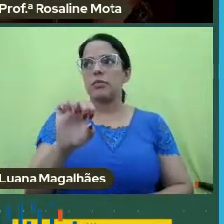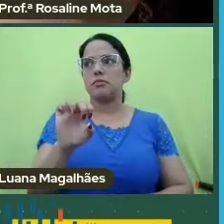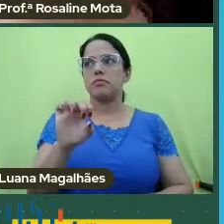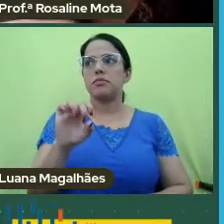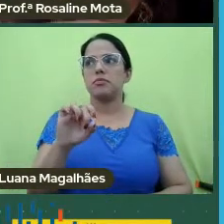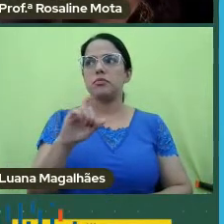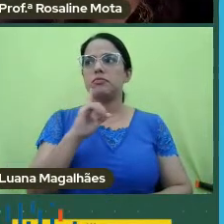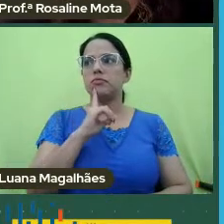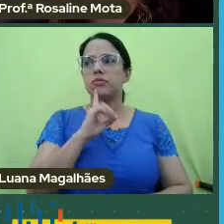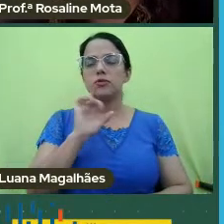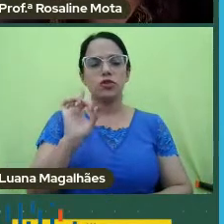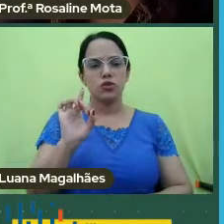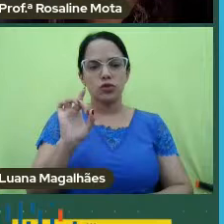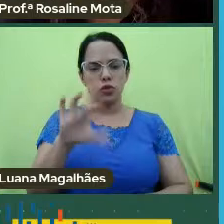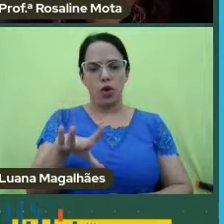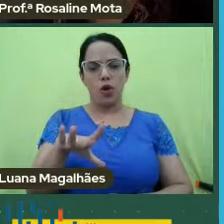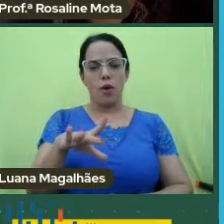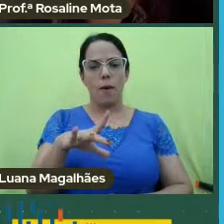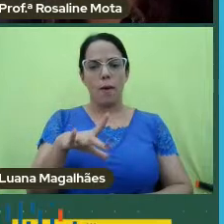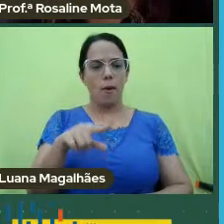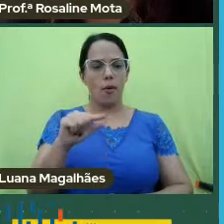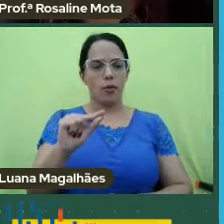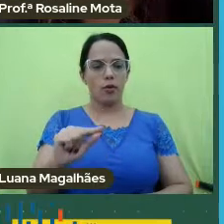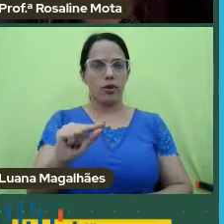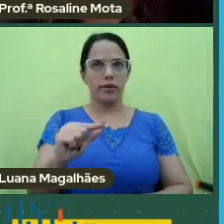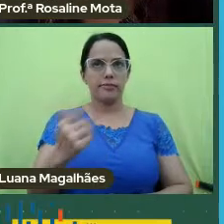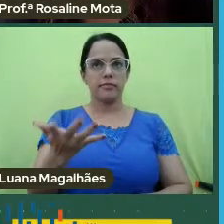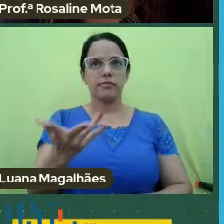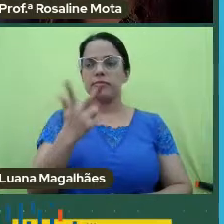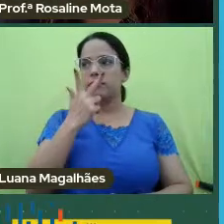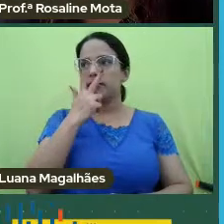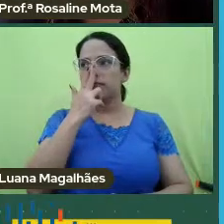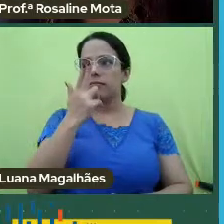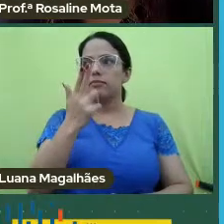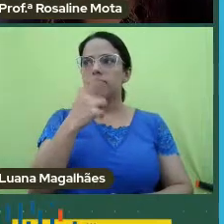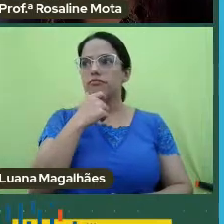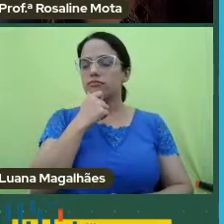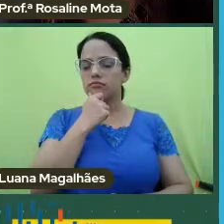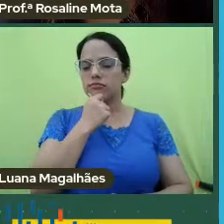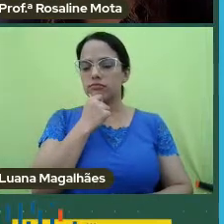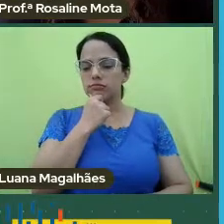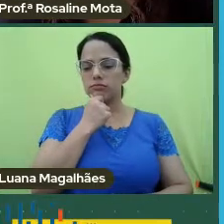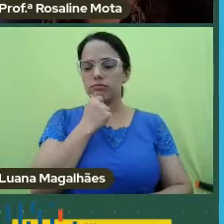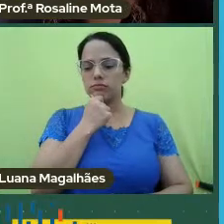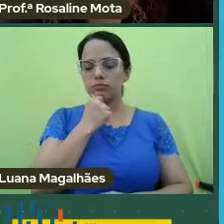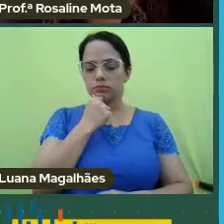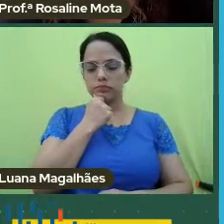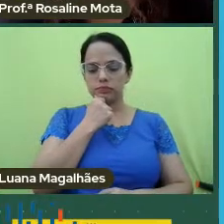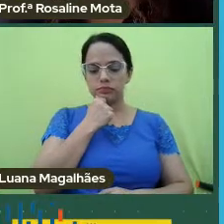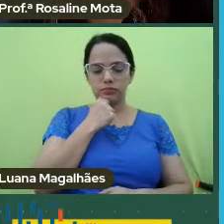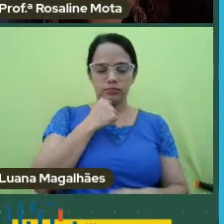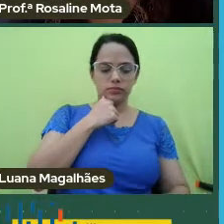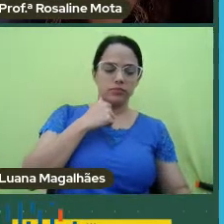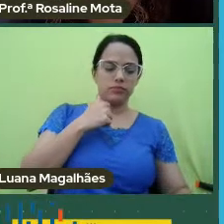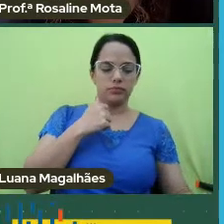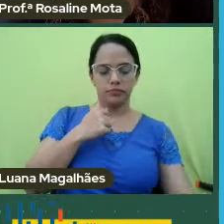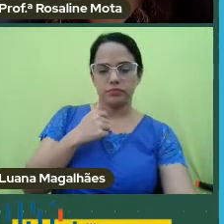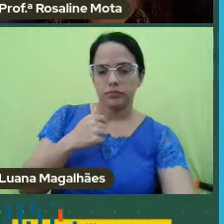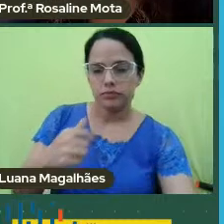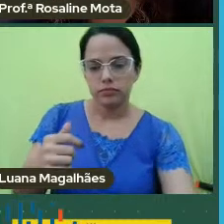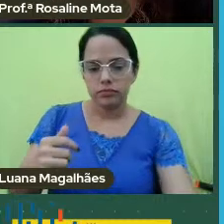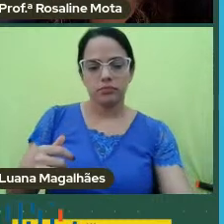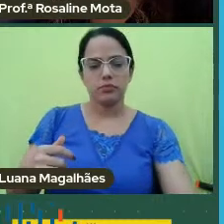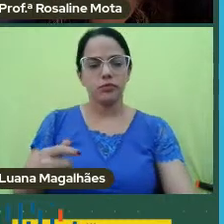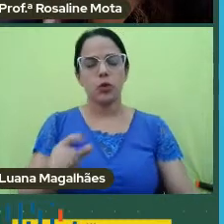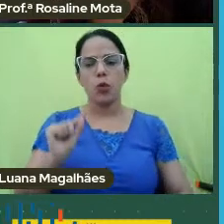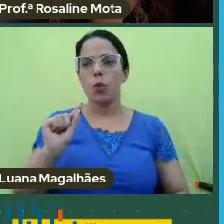determinar aquilo que vai ser mantido, o que não vai